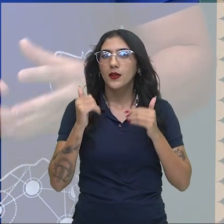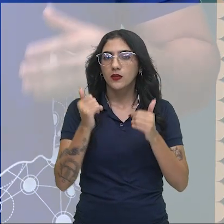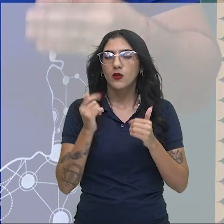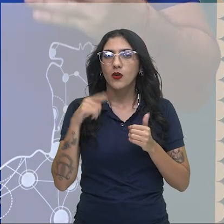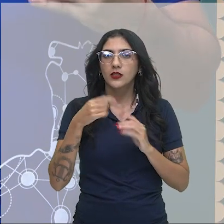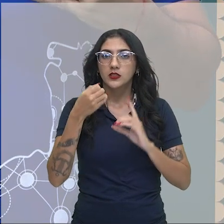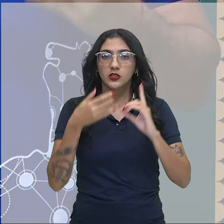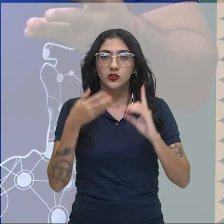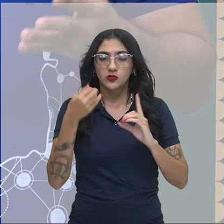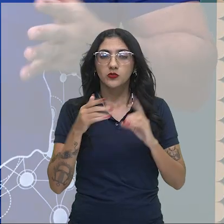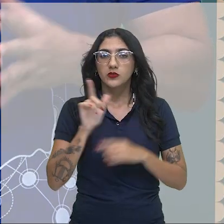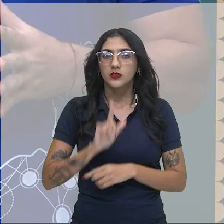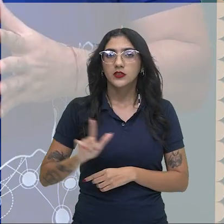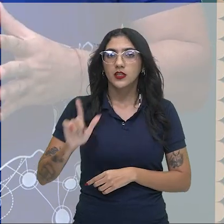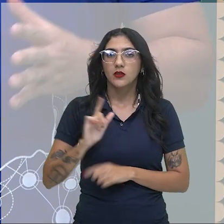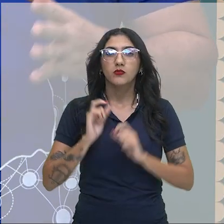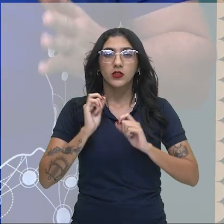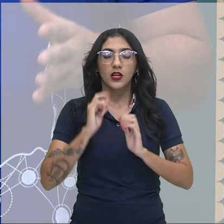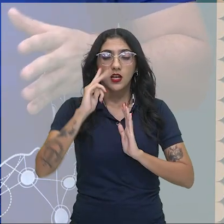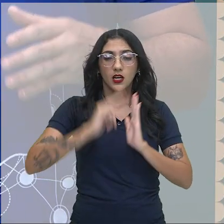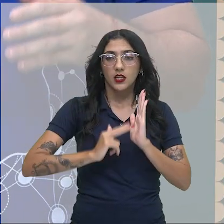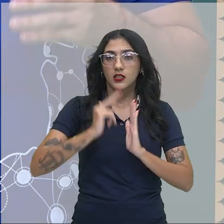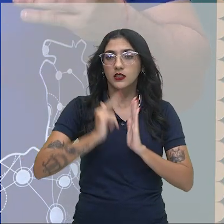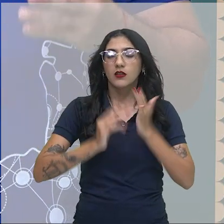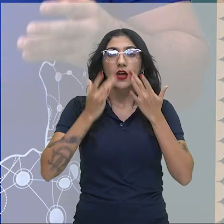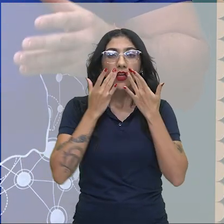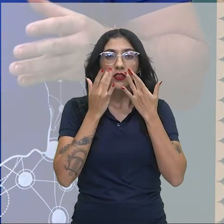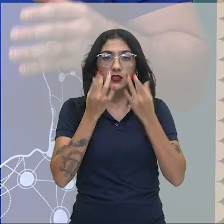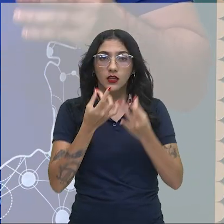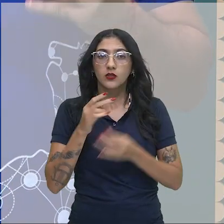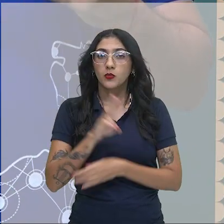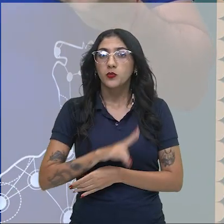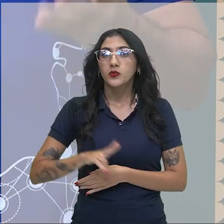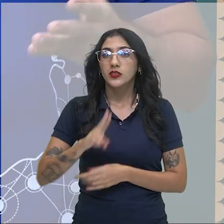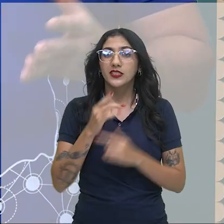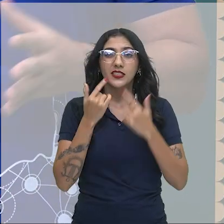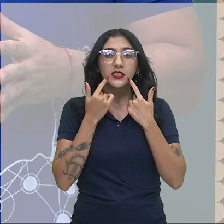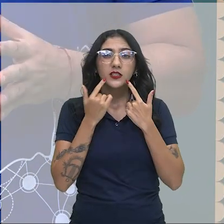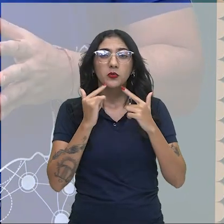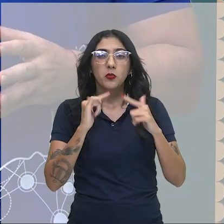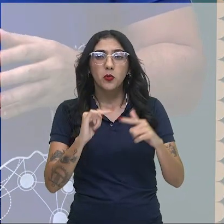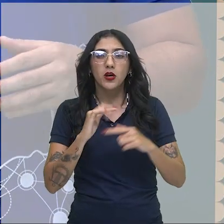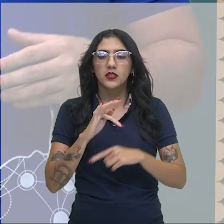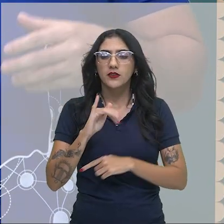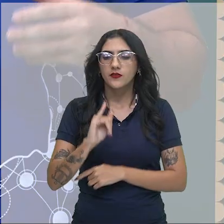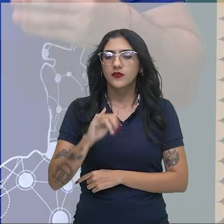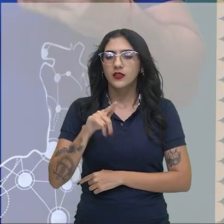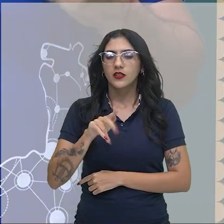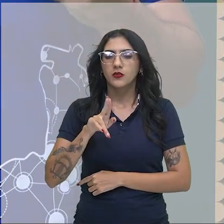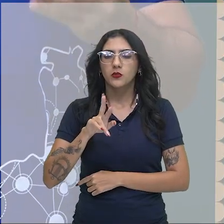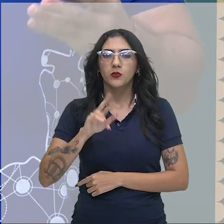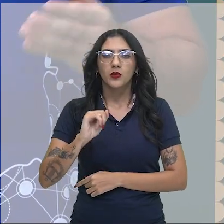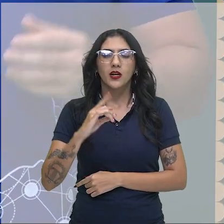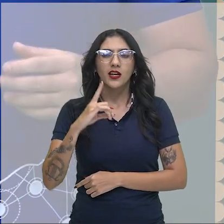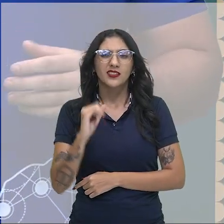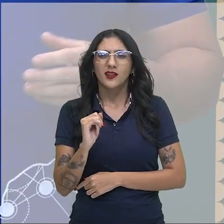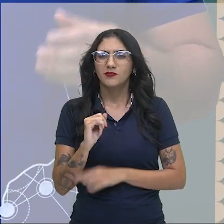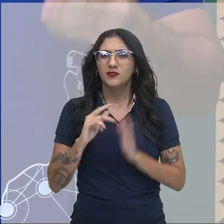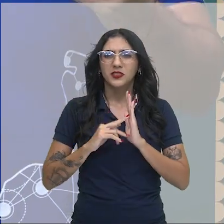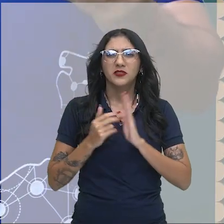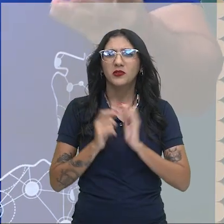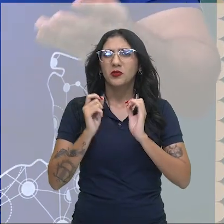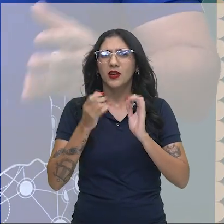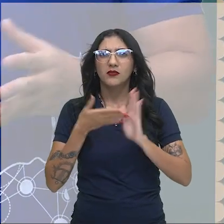literários. Leitura atenta ao uso de linguagem figurada. Nós temos que identificar as metáforas,